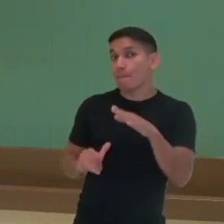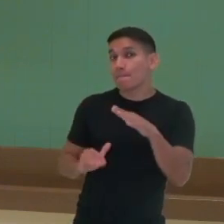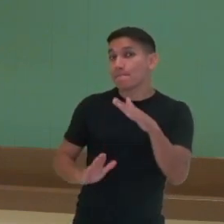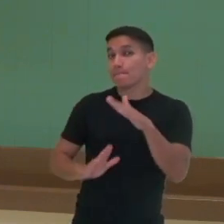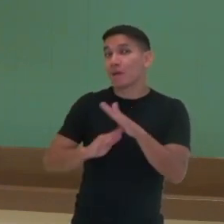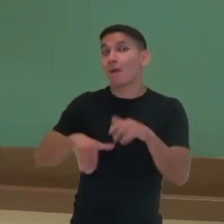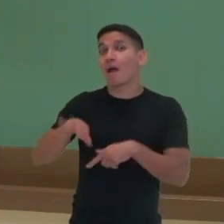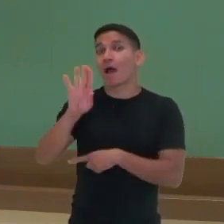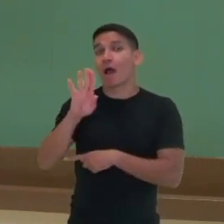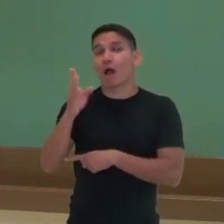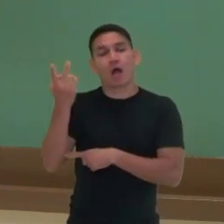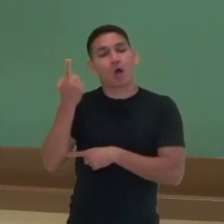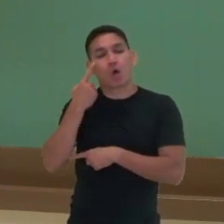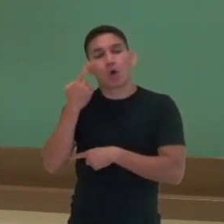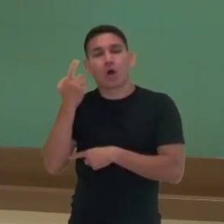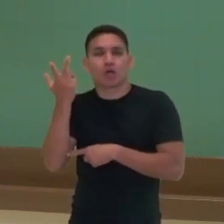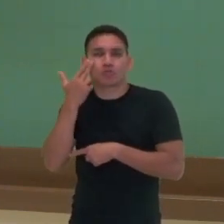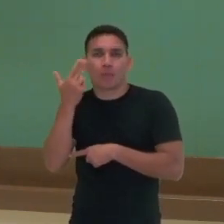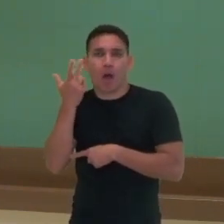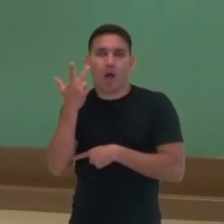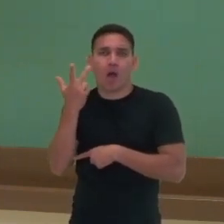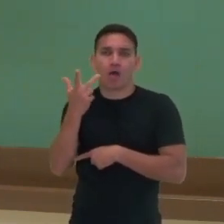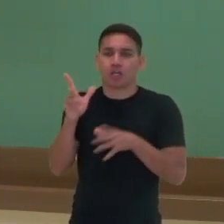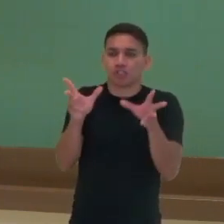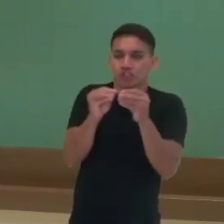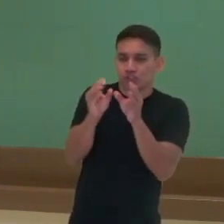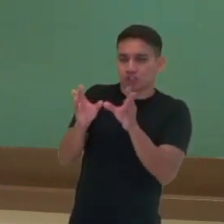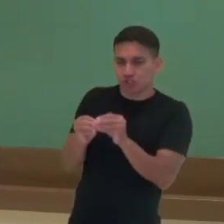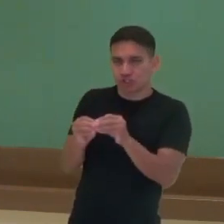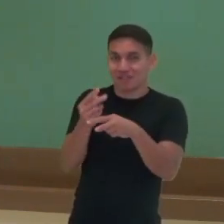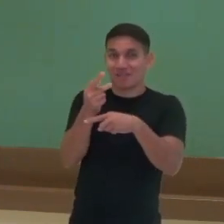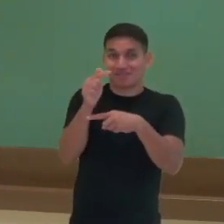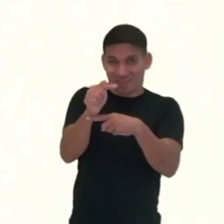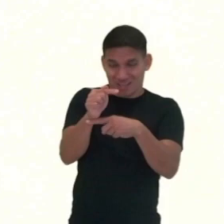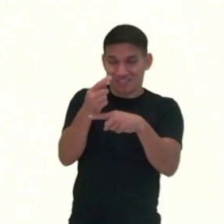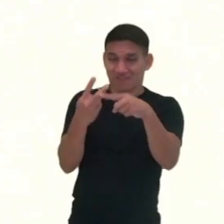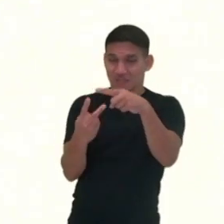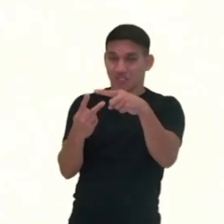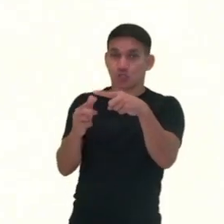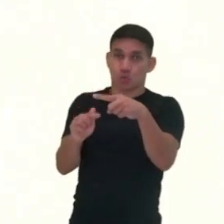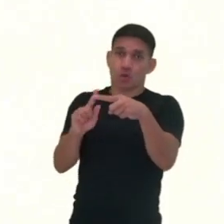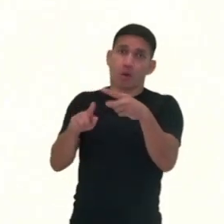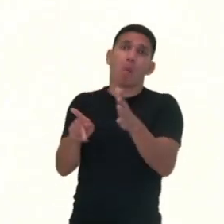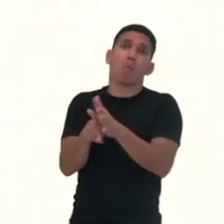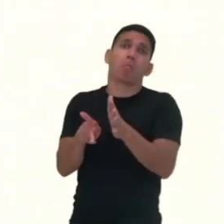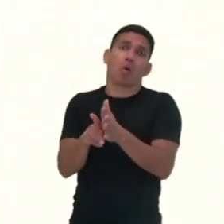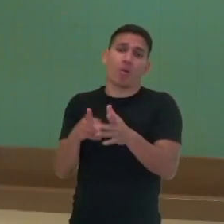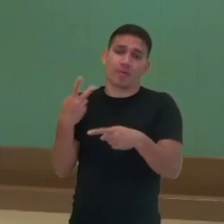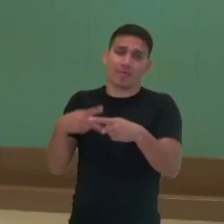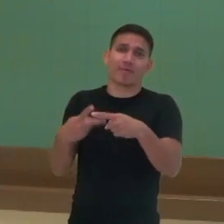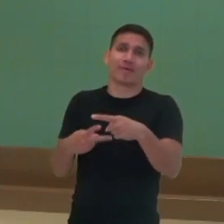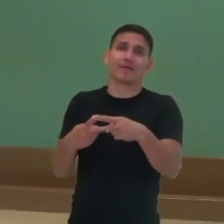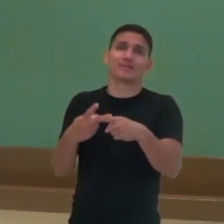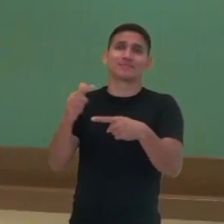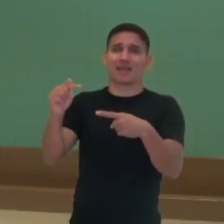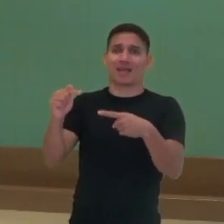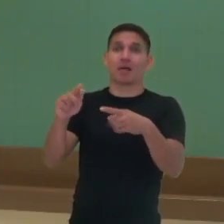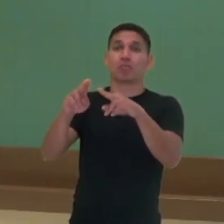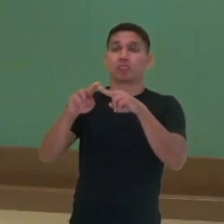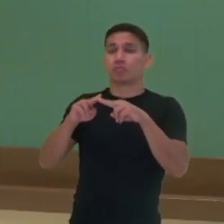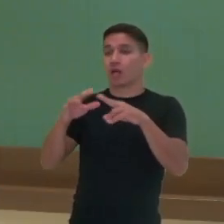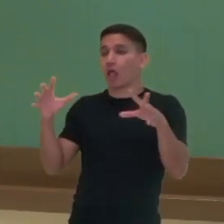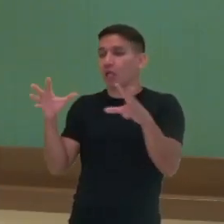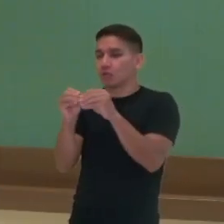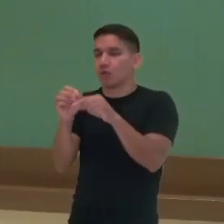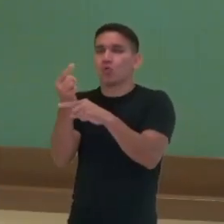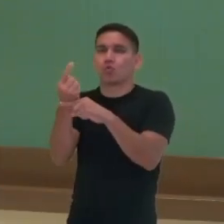divisor comum entre 7 e 21 é o próprio 7. Então, a fração irredutível ficará 1/3.